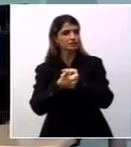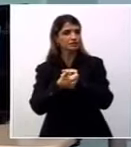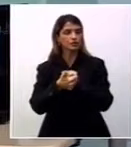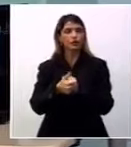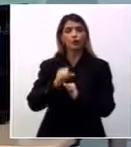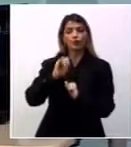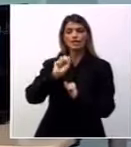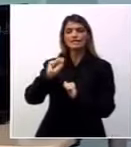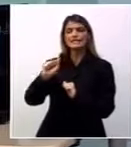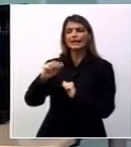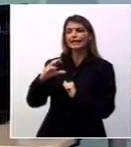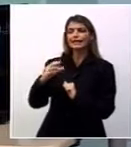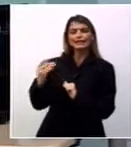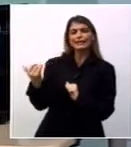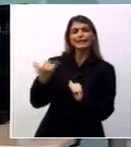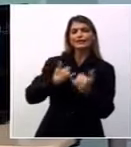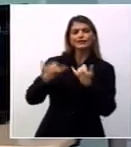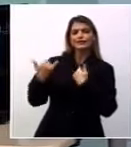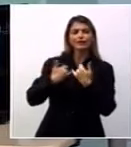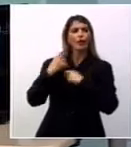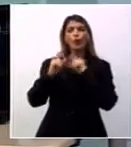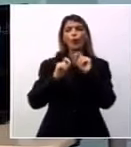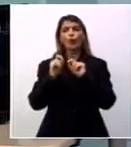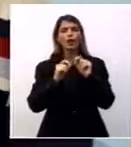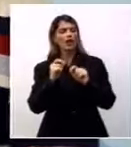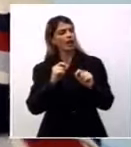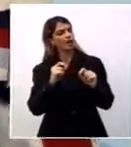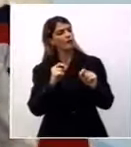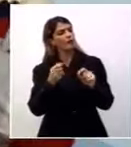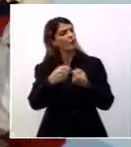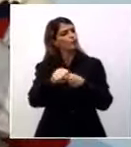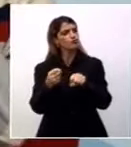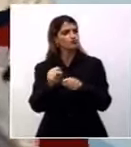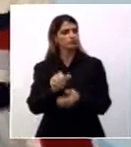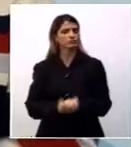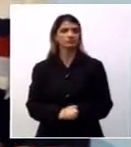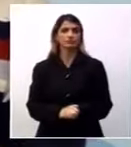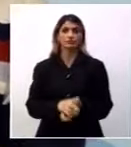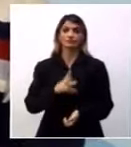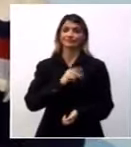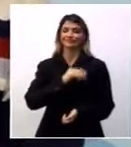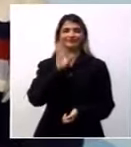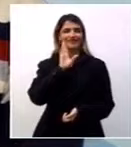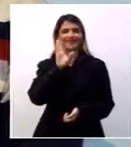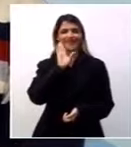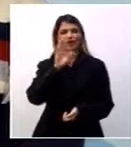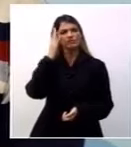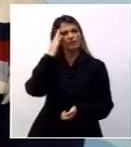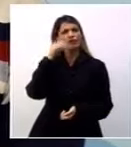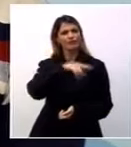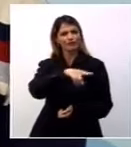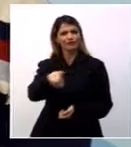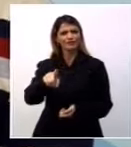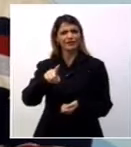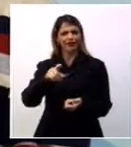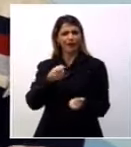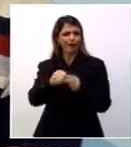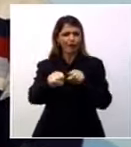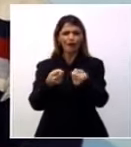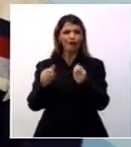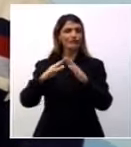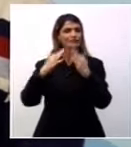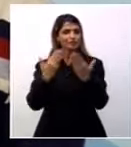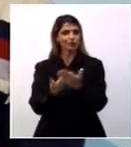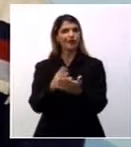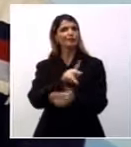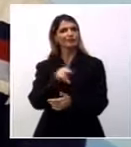alguma coisa para dizer para a gente aí sobre essas lutas? Nossa, gente, é muito legal saber que vocês fizeram lutas na escola, que seus